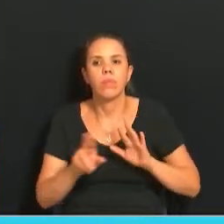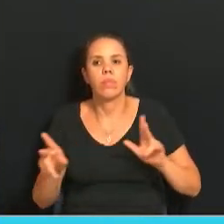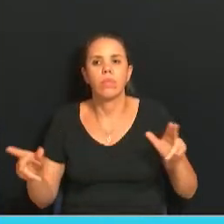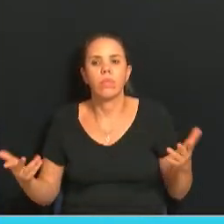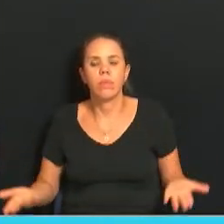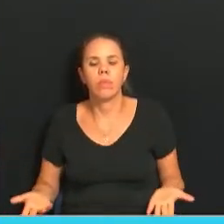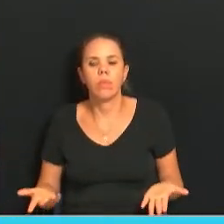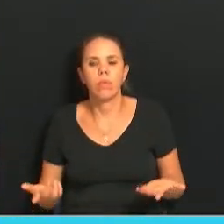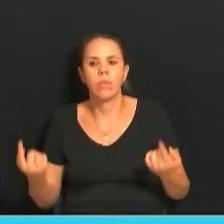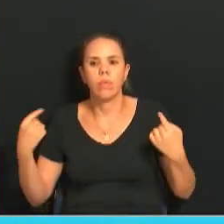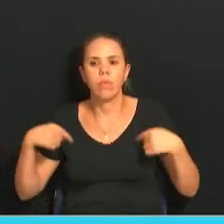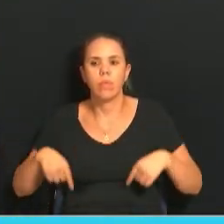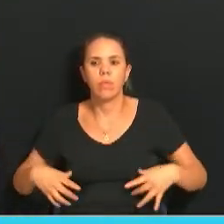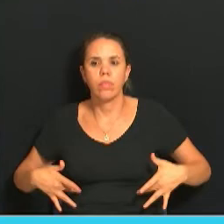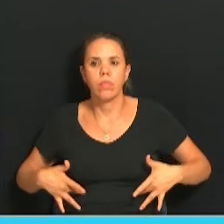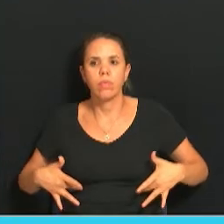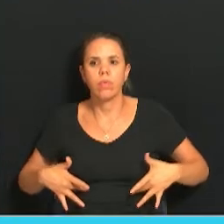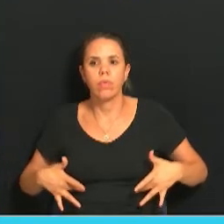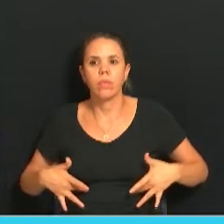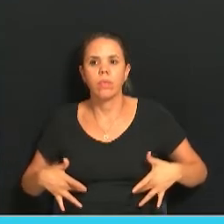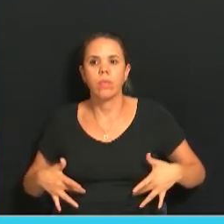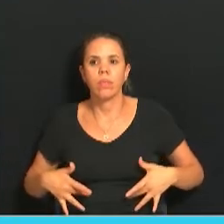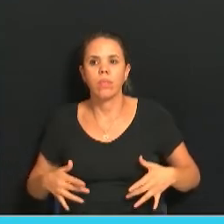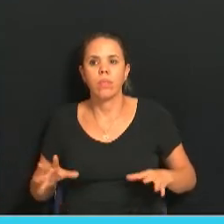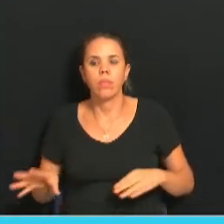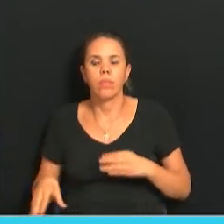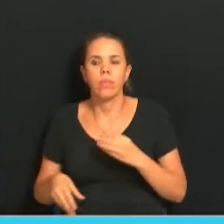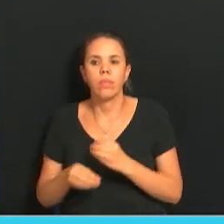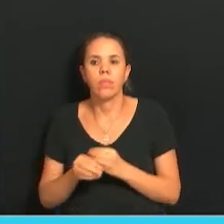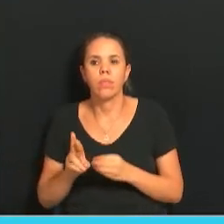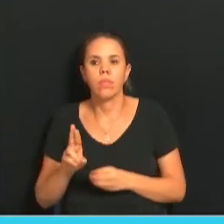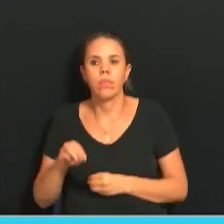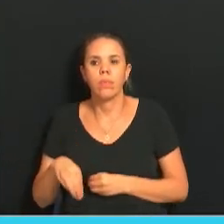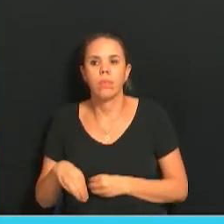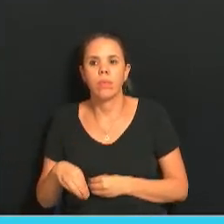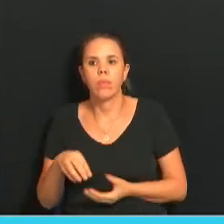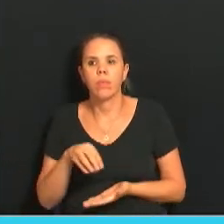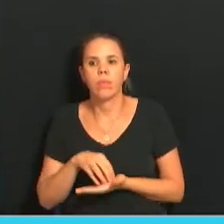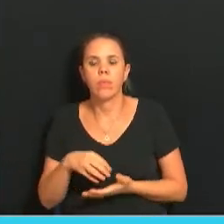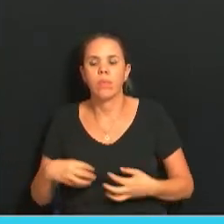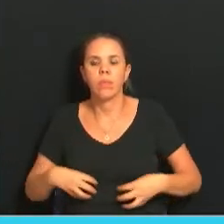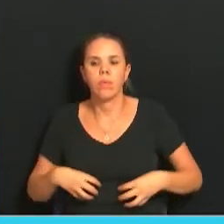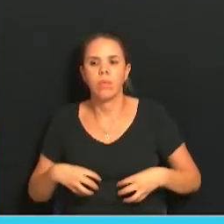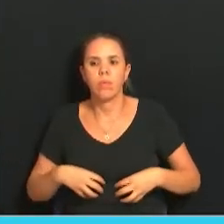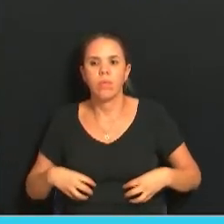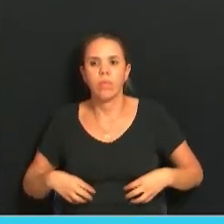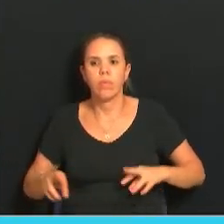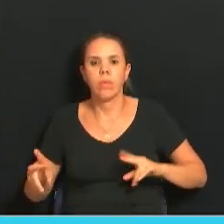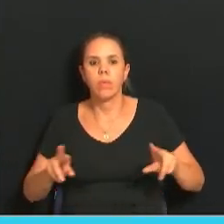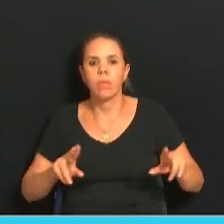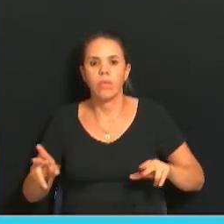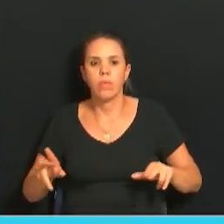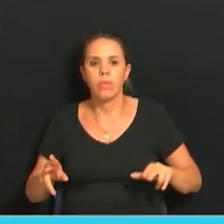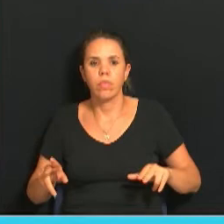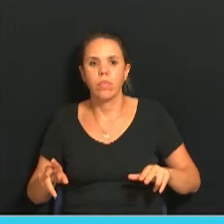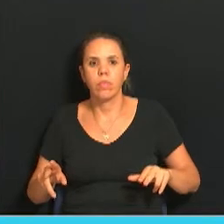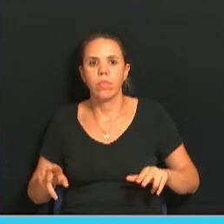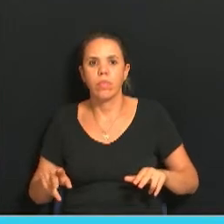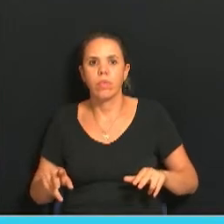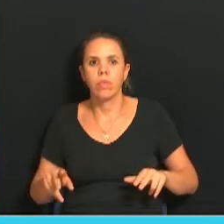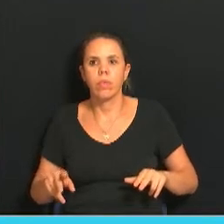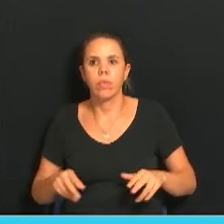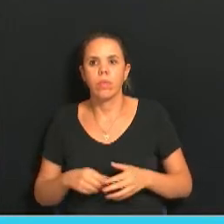os tecidos que compõem o rim como órgão, eles têm funções diferentes, alguns são funcionais, são o